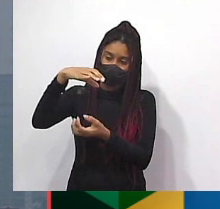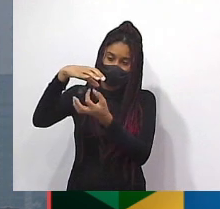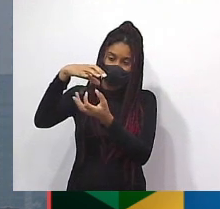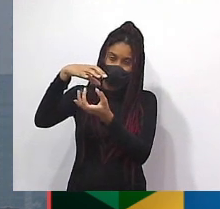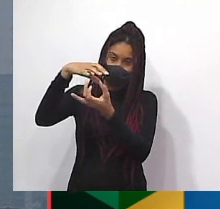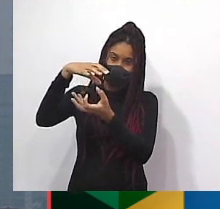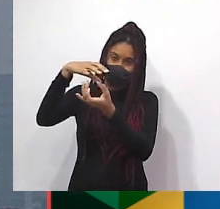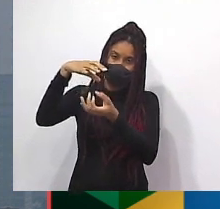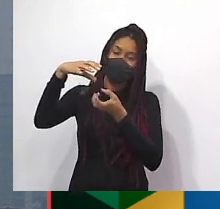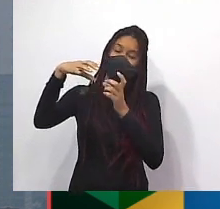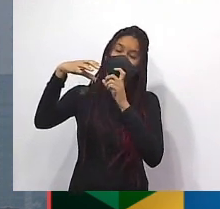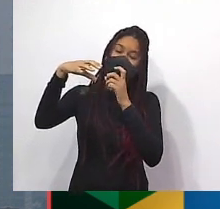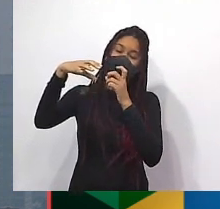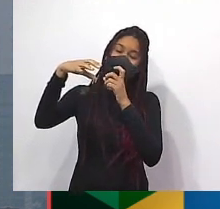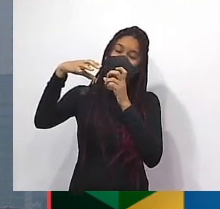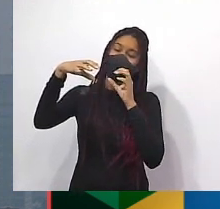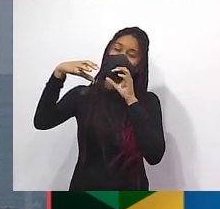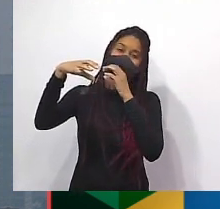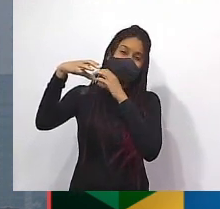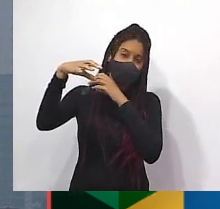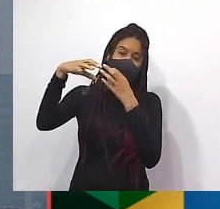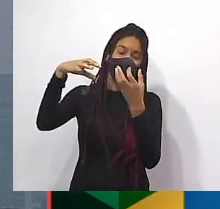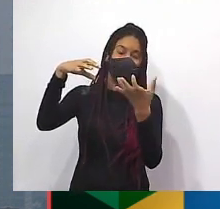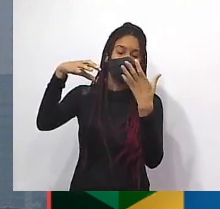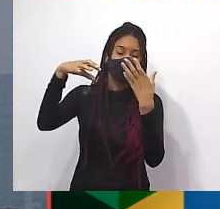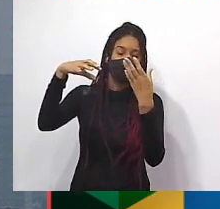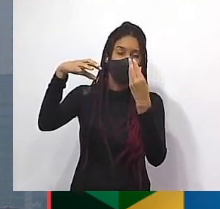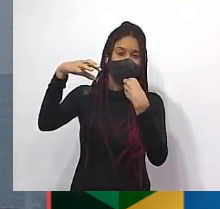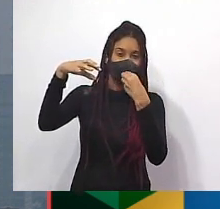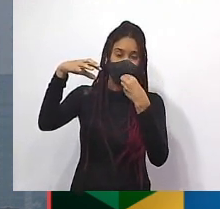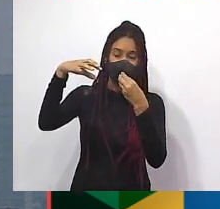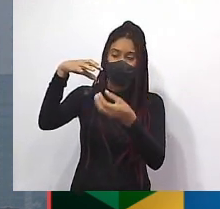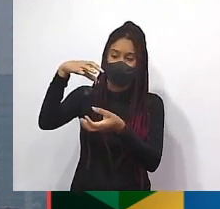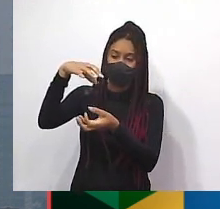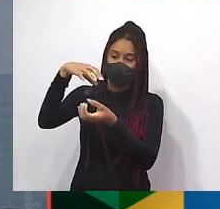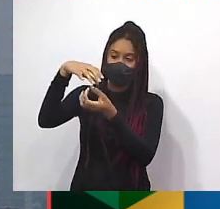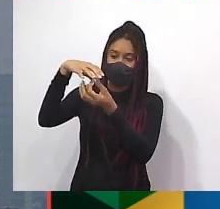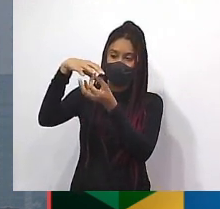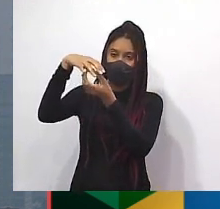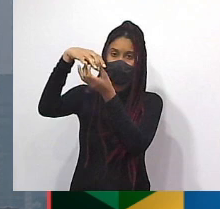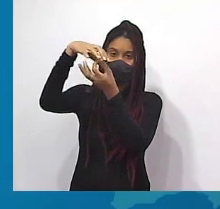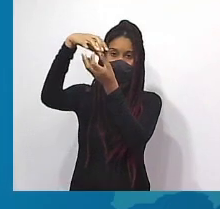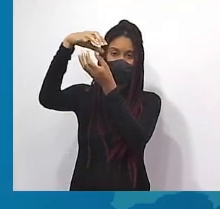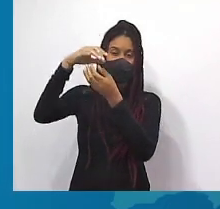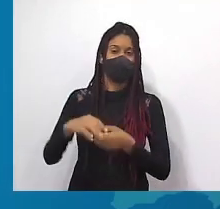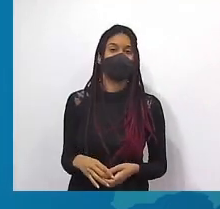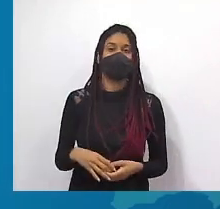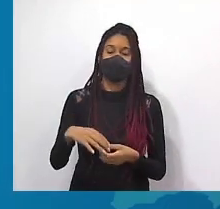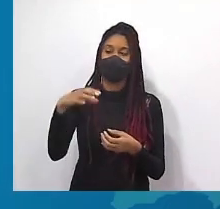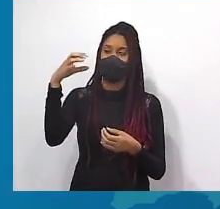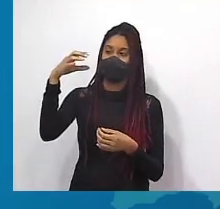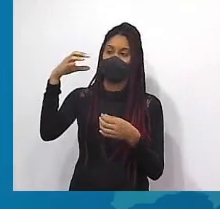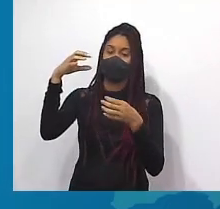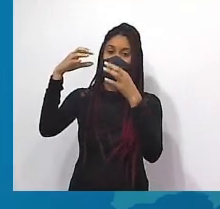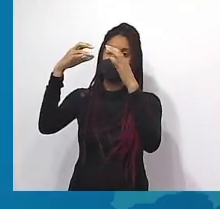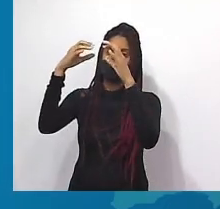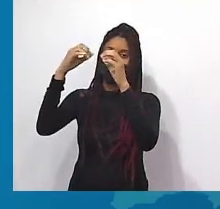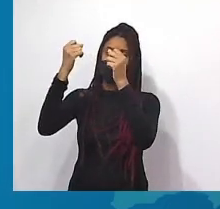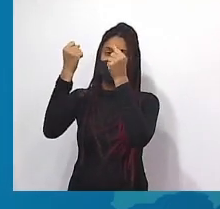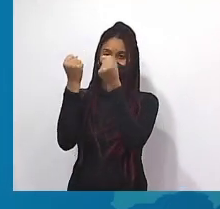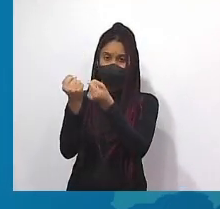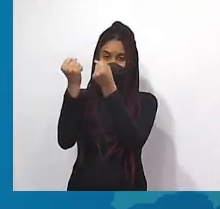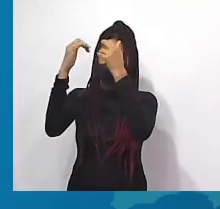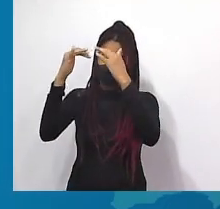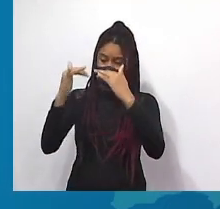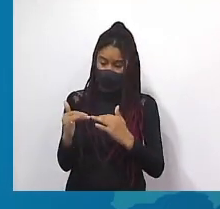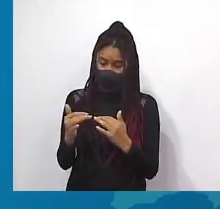gás pesado desce, e como dois corpos não ocupam o mesmo lugar no espaço, quando o gás pesado desce, o gás leve